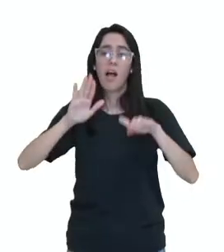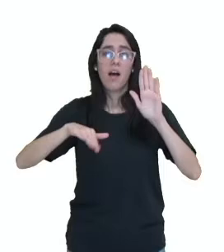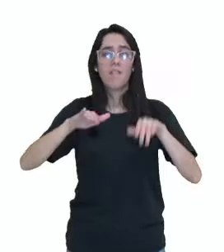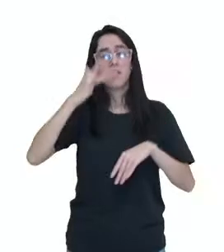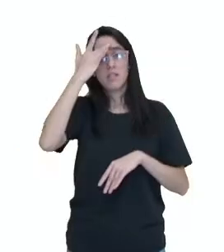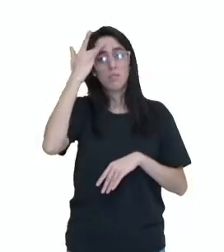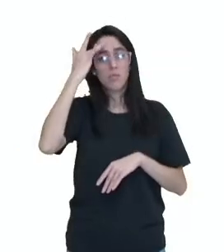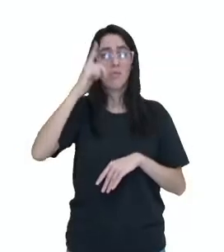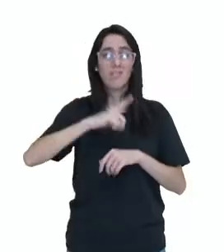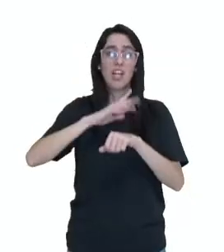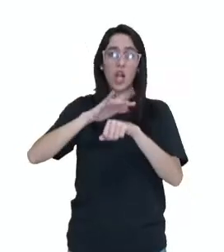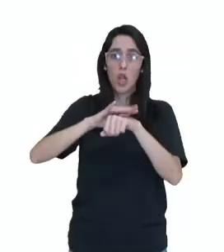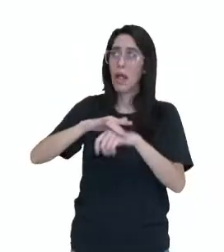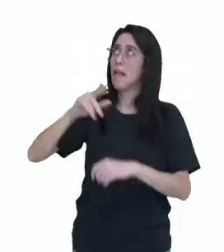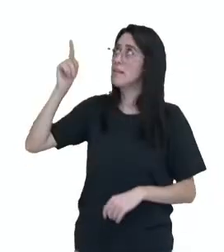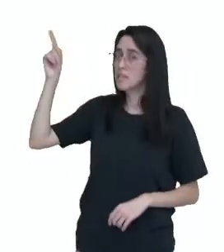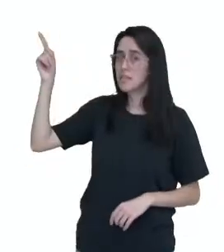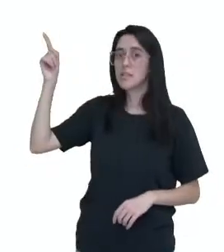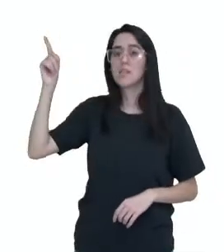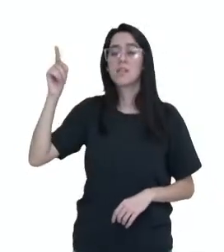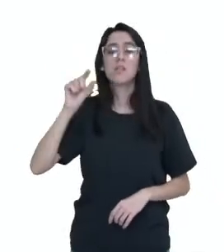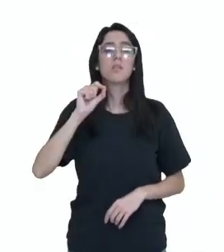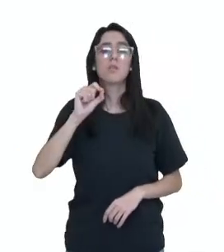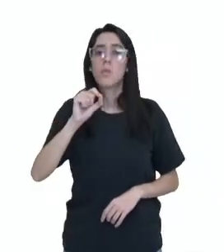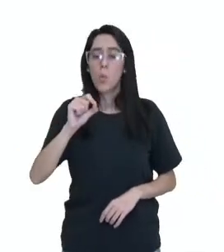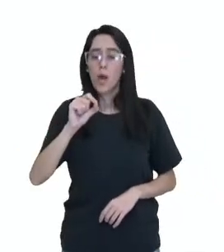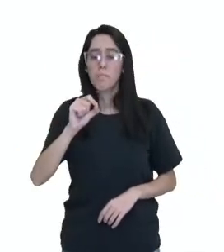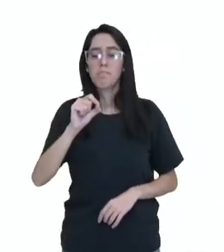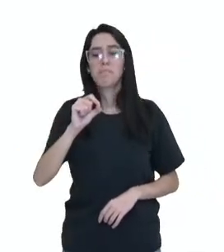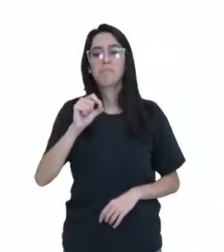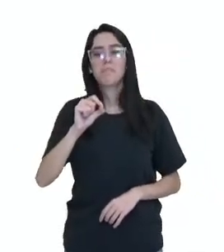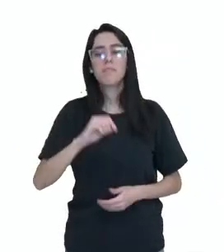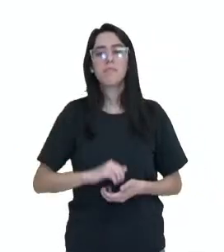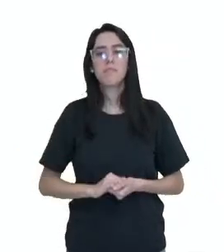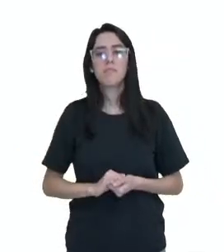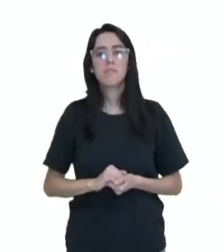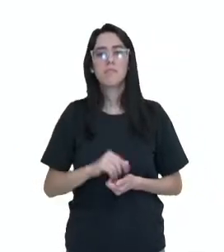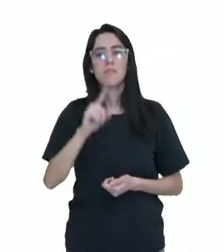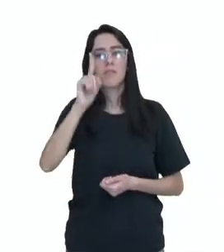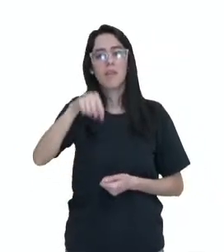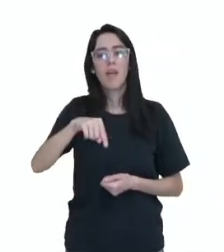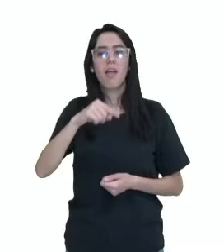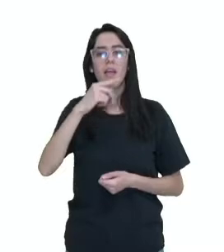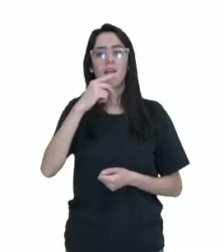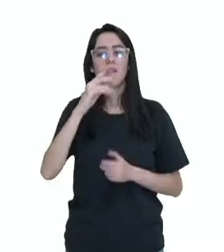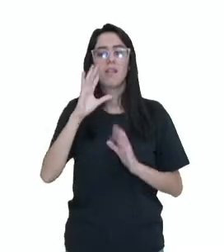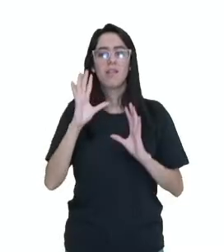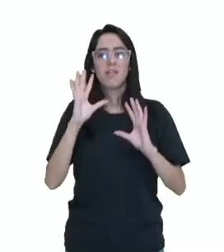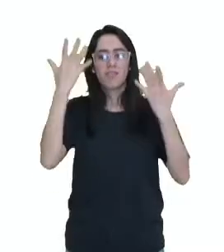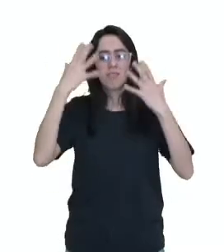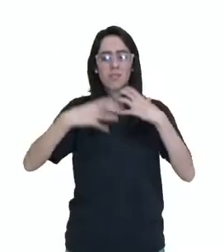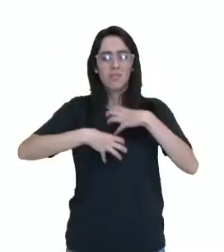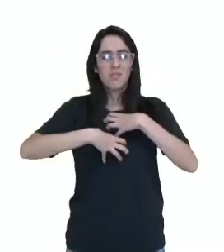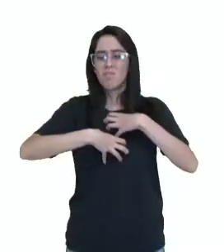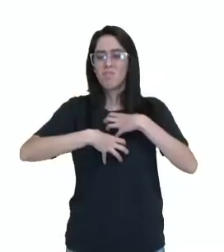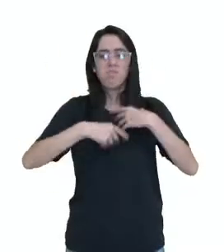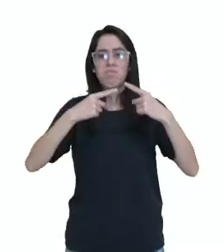essa doença e essa doença vai se caracterizar por gerar essas convulsões, né?